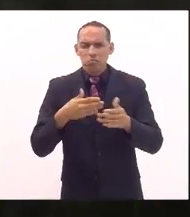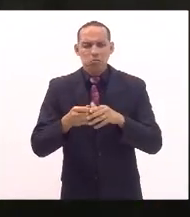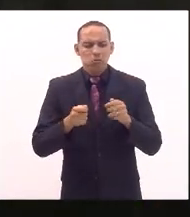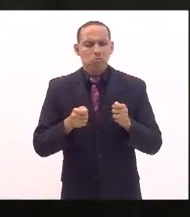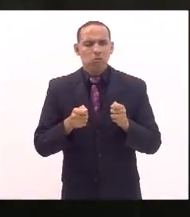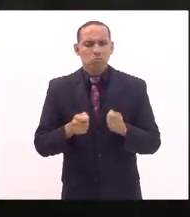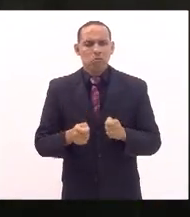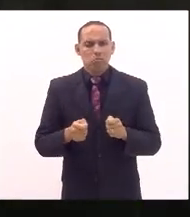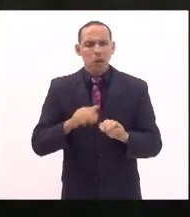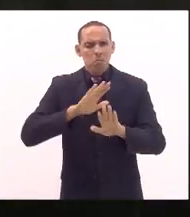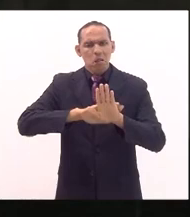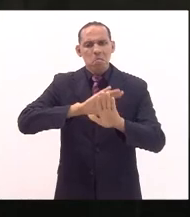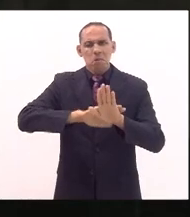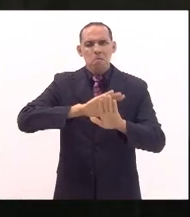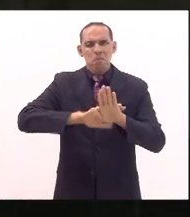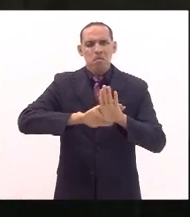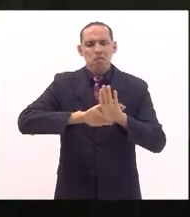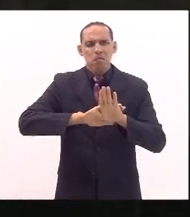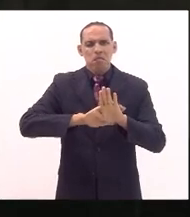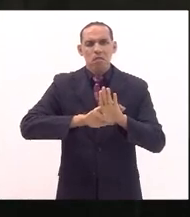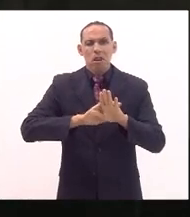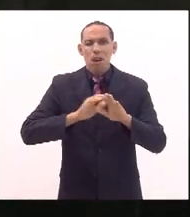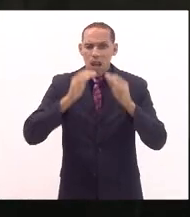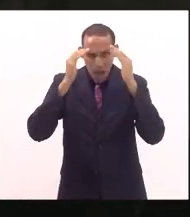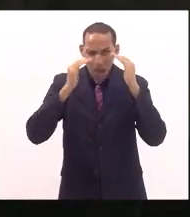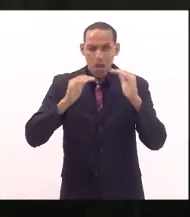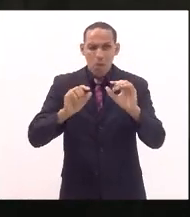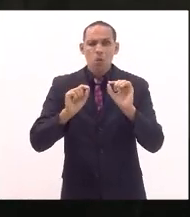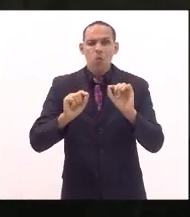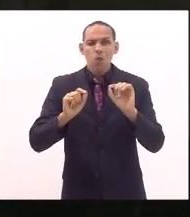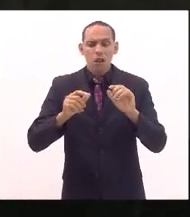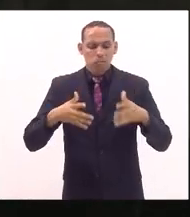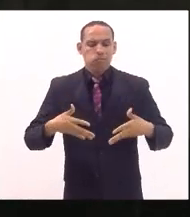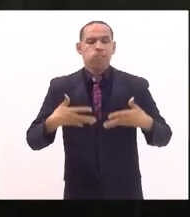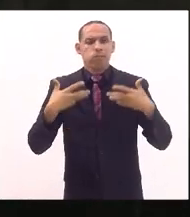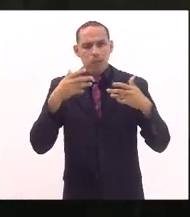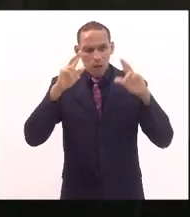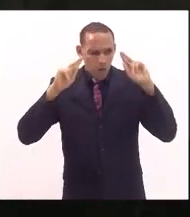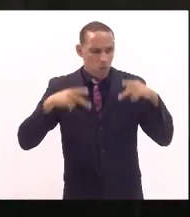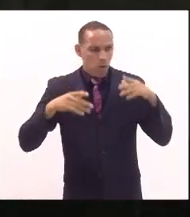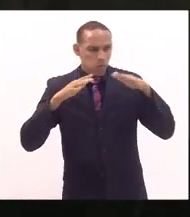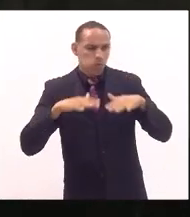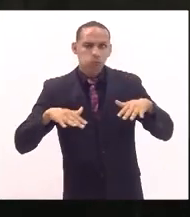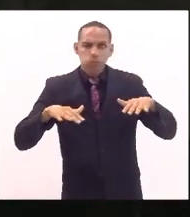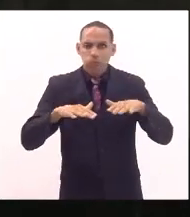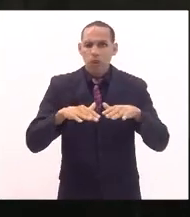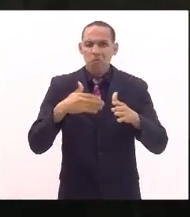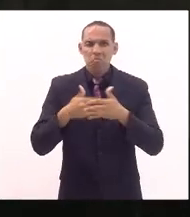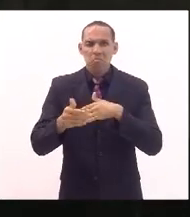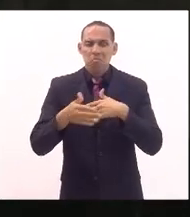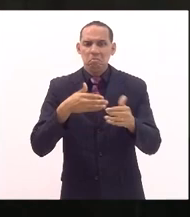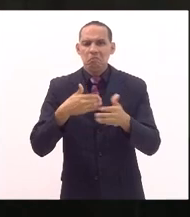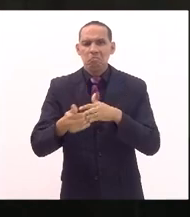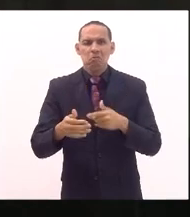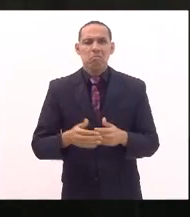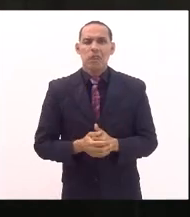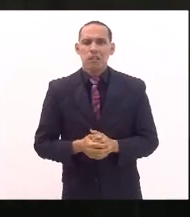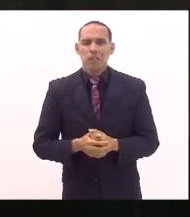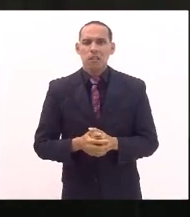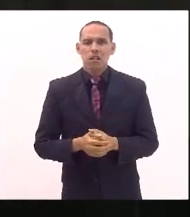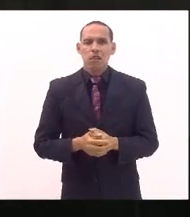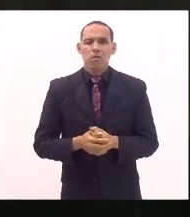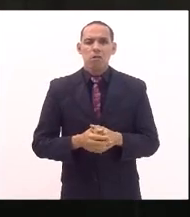de posições ideológicas se respeitar a dignidade da pessoa humana independentemente de sua